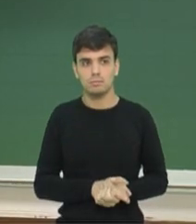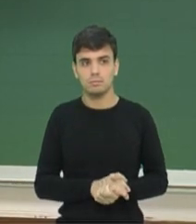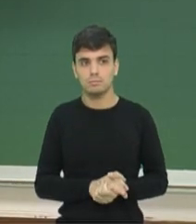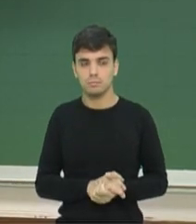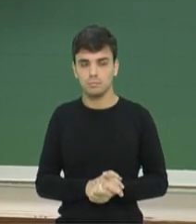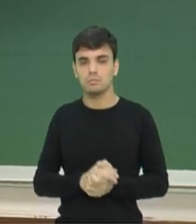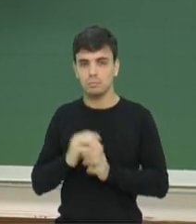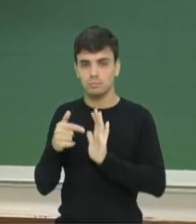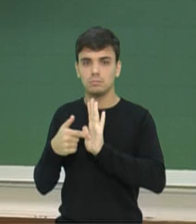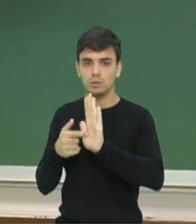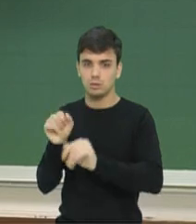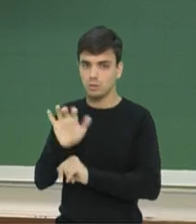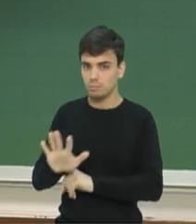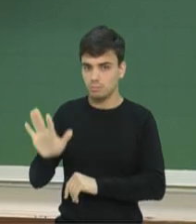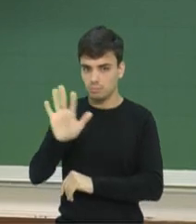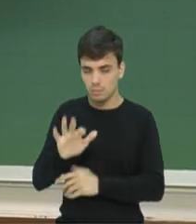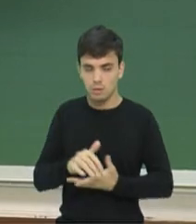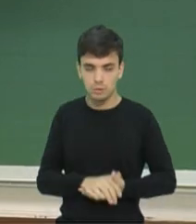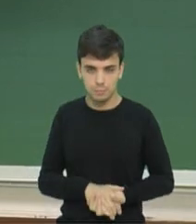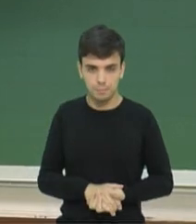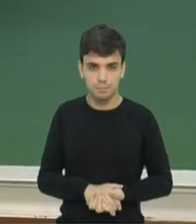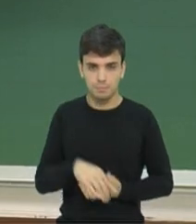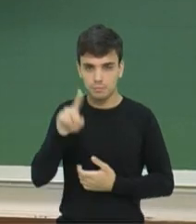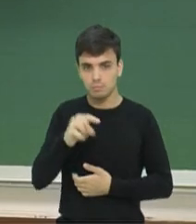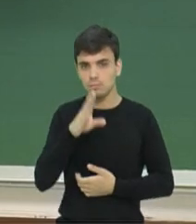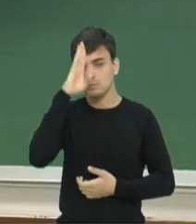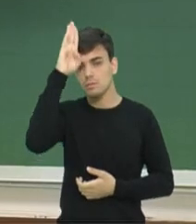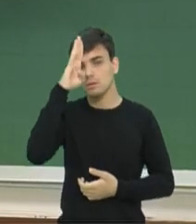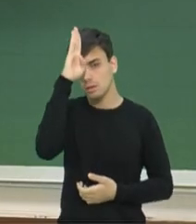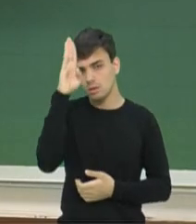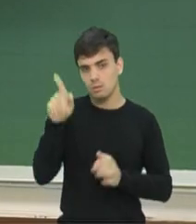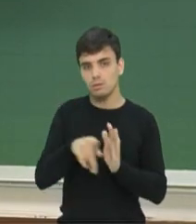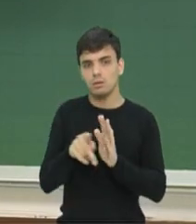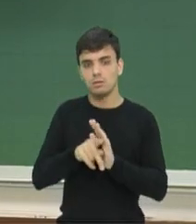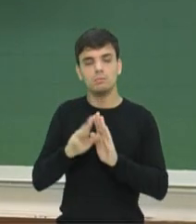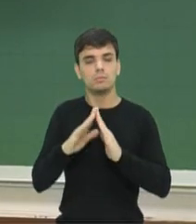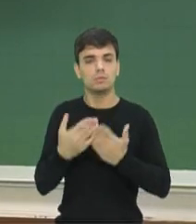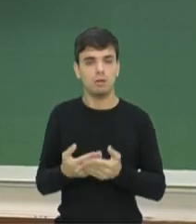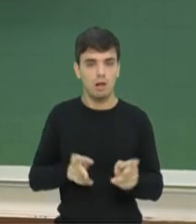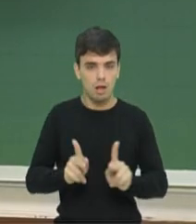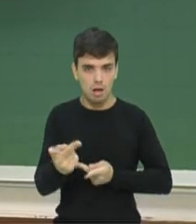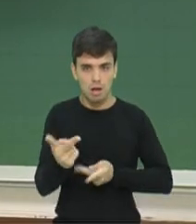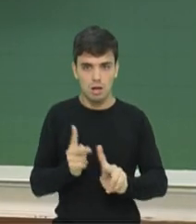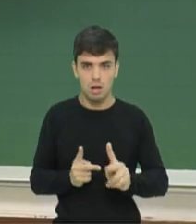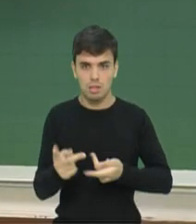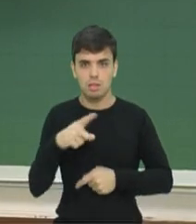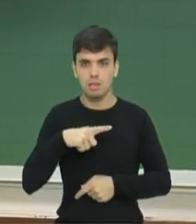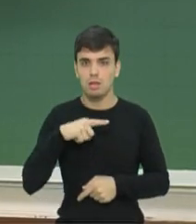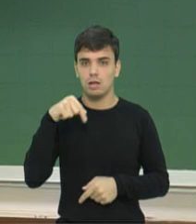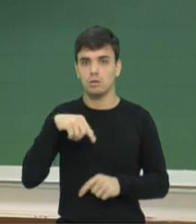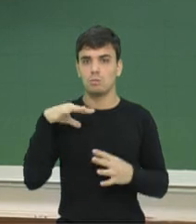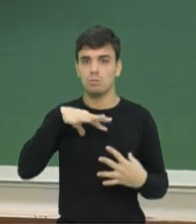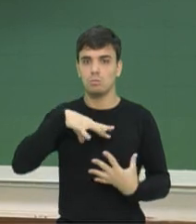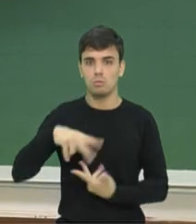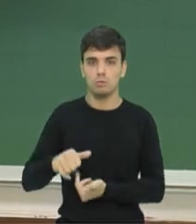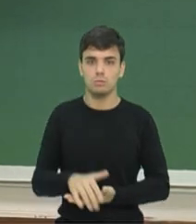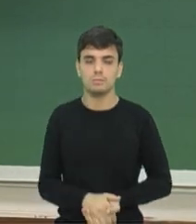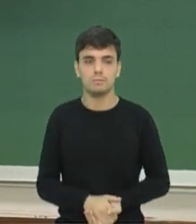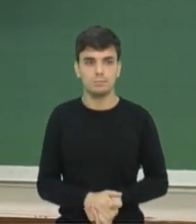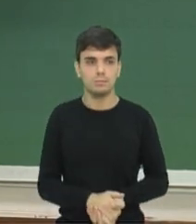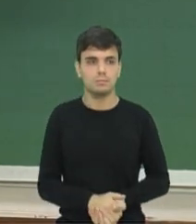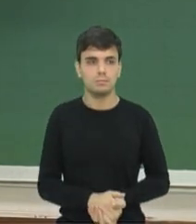está retratada aqui para vocês, né? Que é uma das principais escolas de karatê que nós temos também no mundo, né? Está retratado